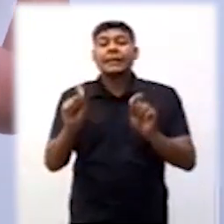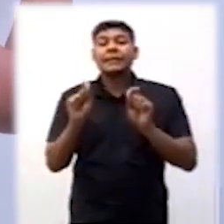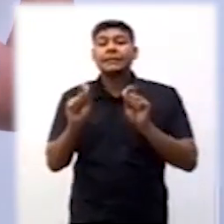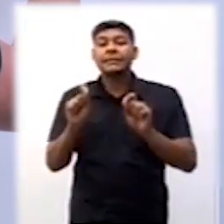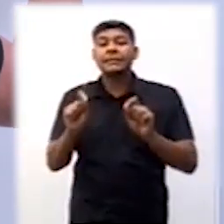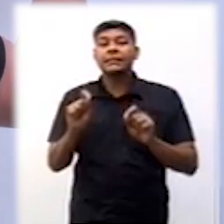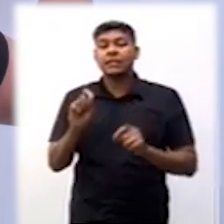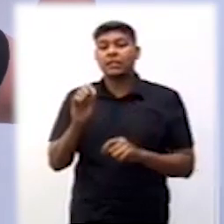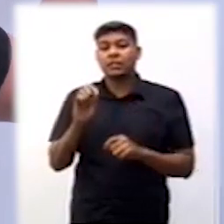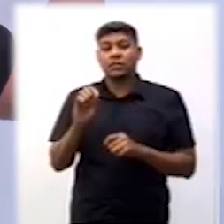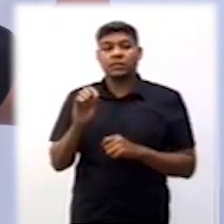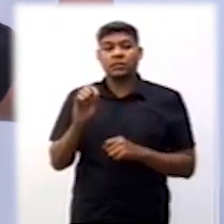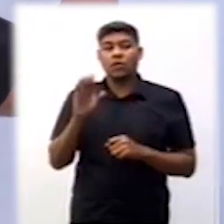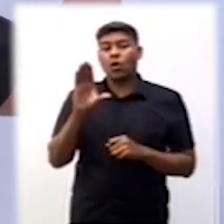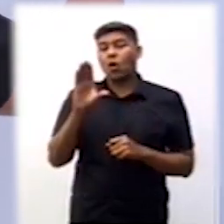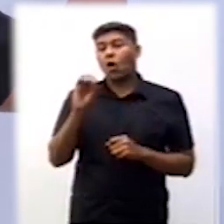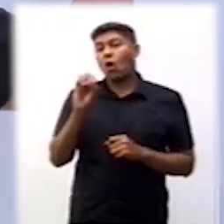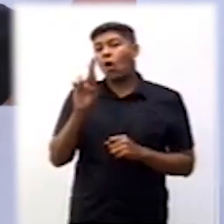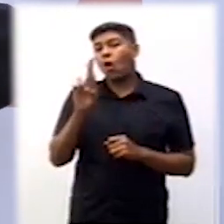O